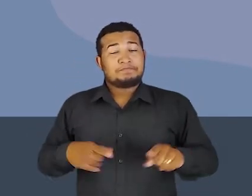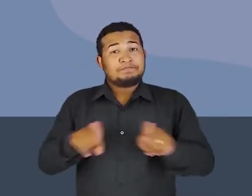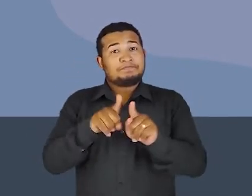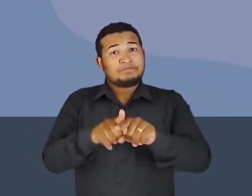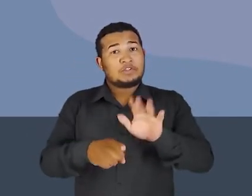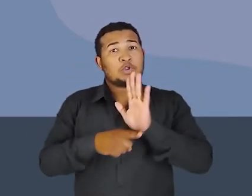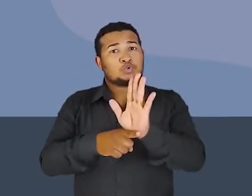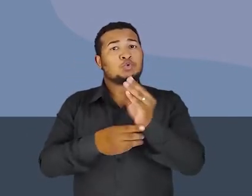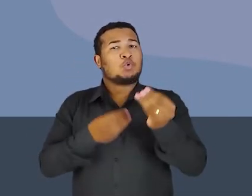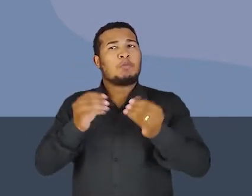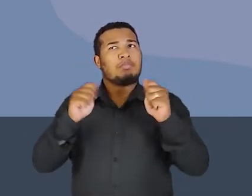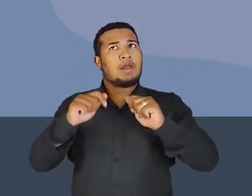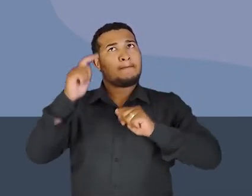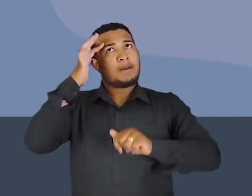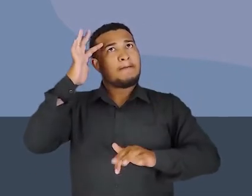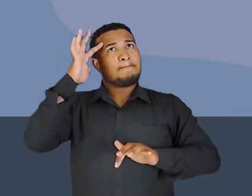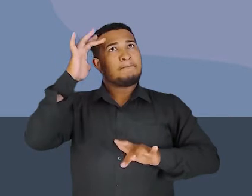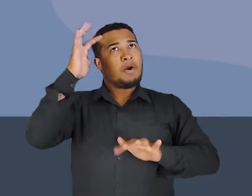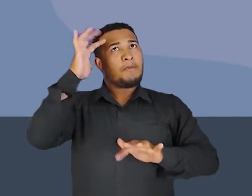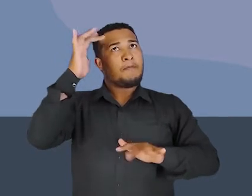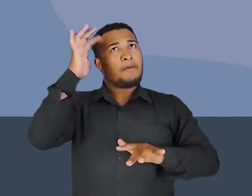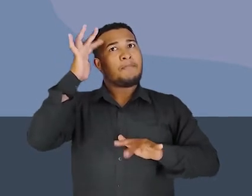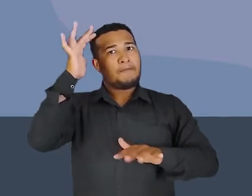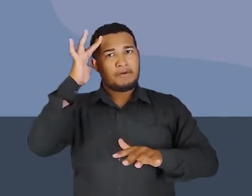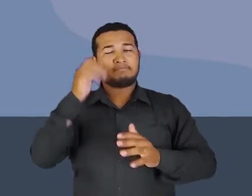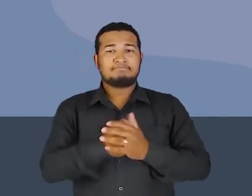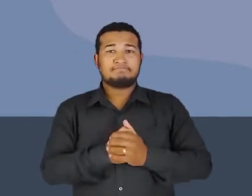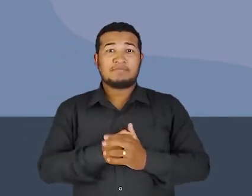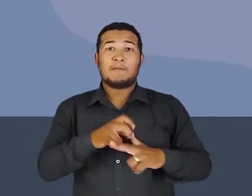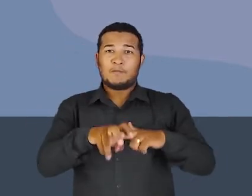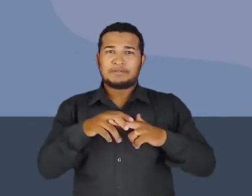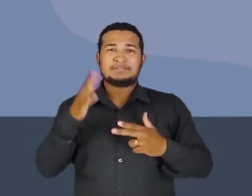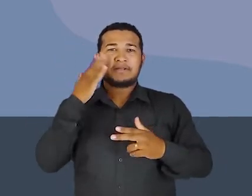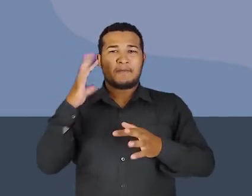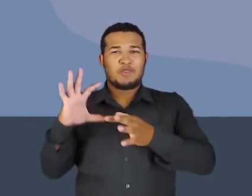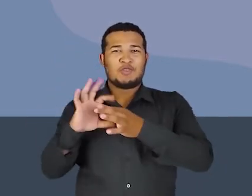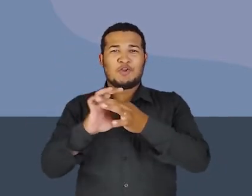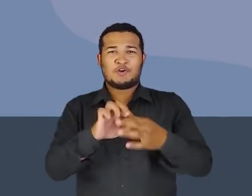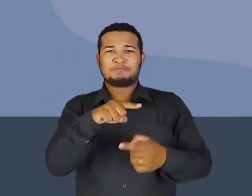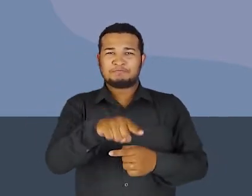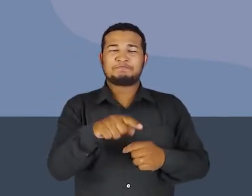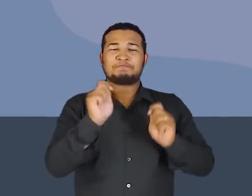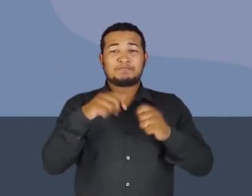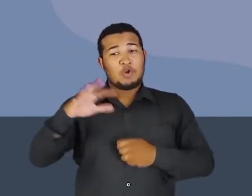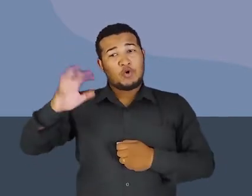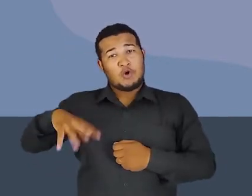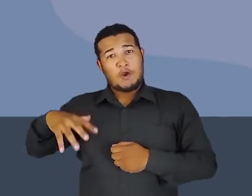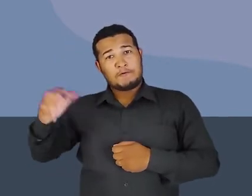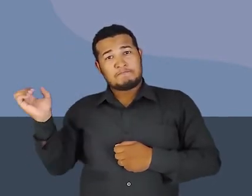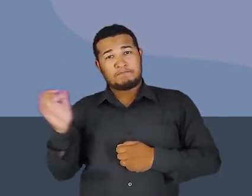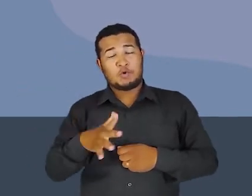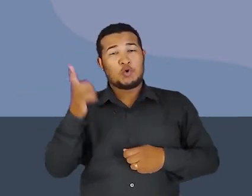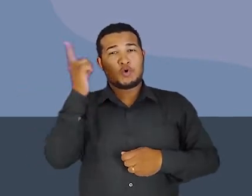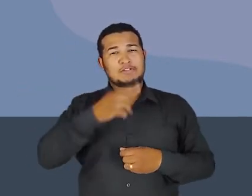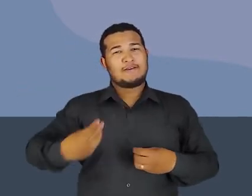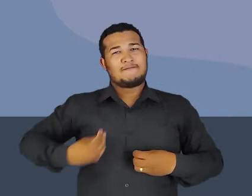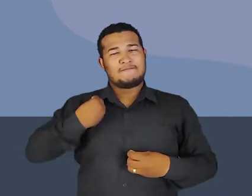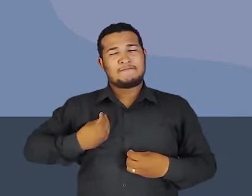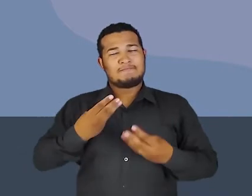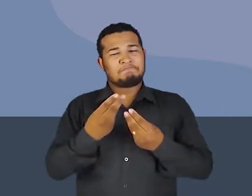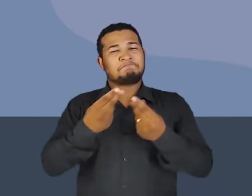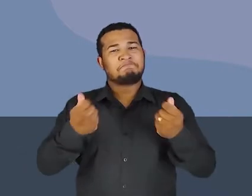aprimorar a coordenação motora. Tenha em mente, nesse contexto, que o handebol é capaz de proporcionar qualidade de vida, resultando